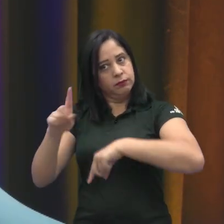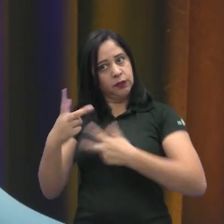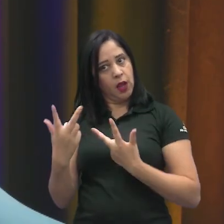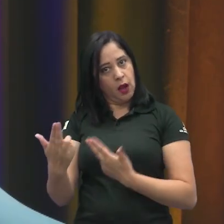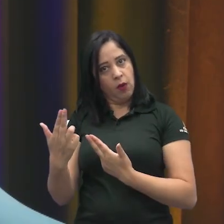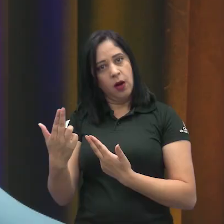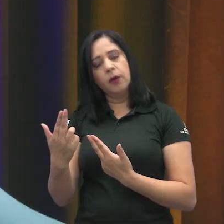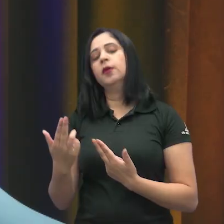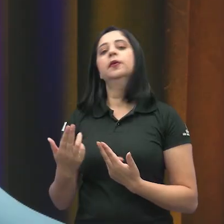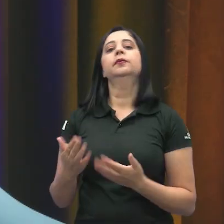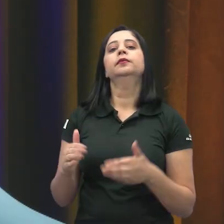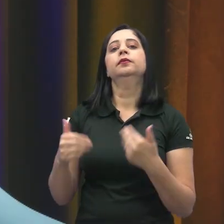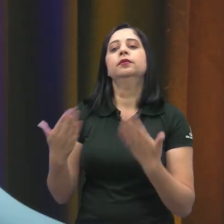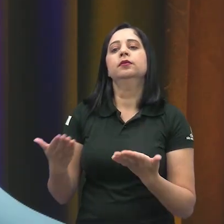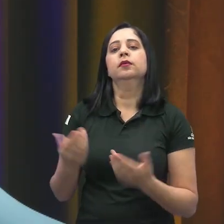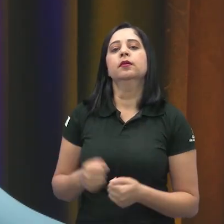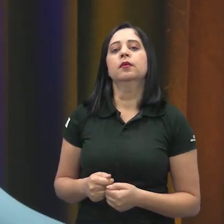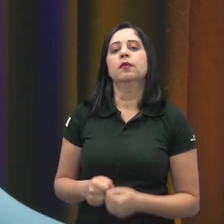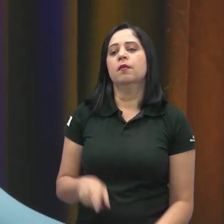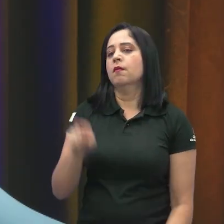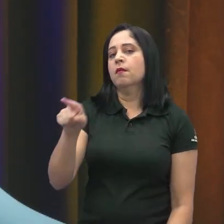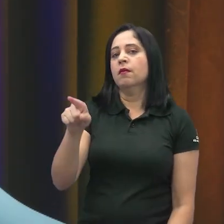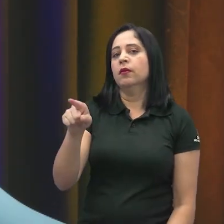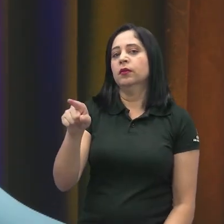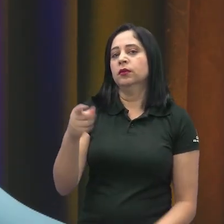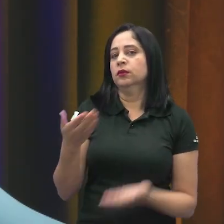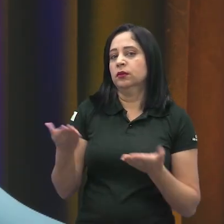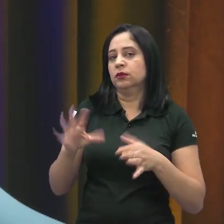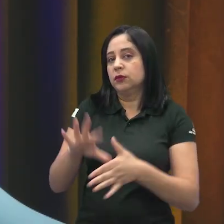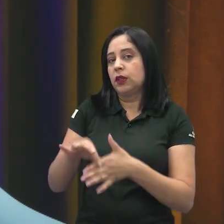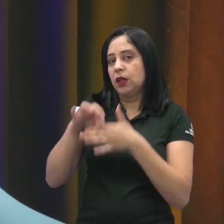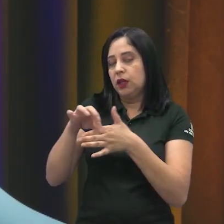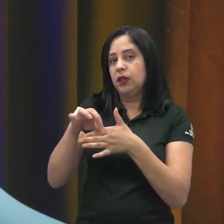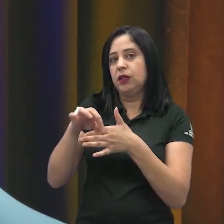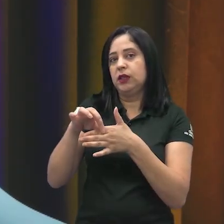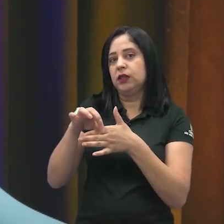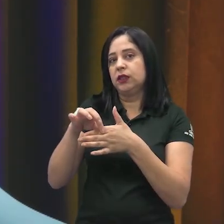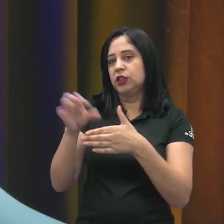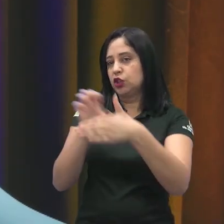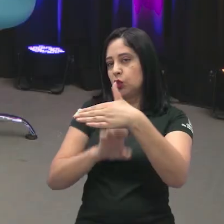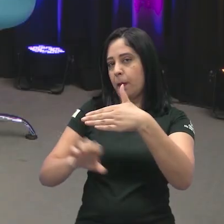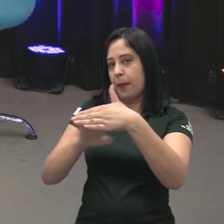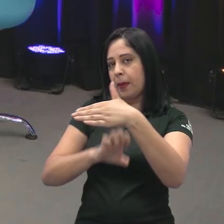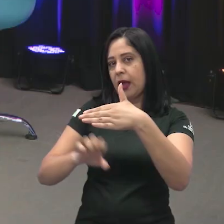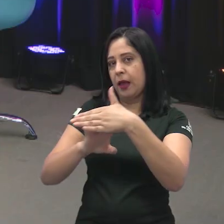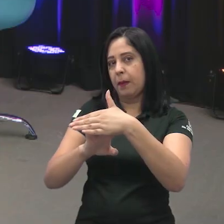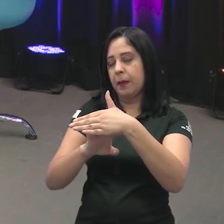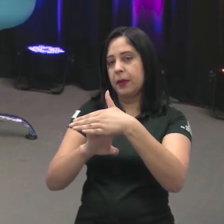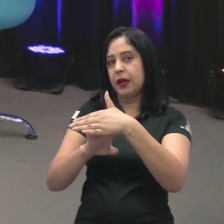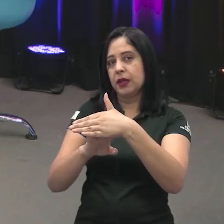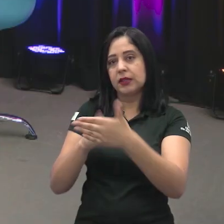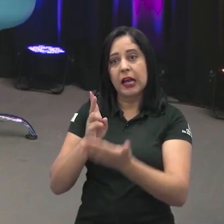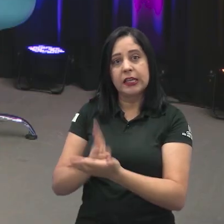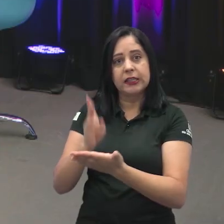Do autoconhecimento ao liderar uma organização focada em inovação contínua? Eu acho